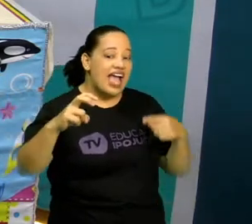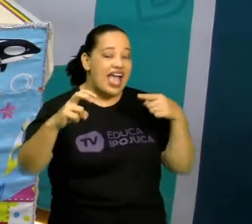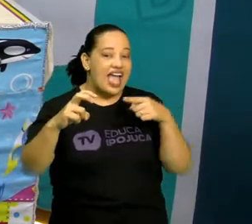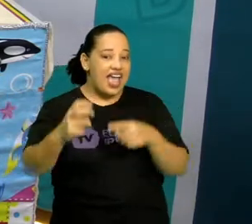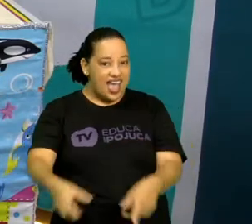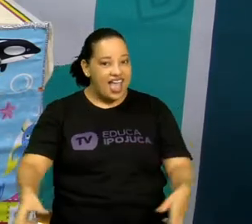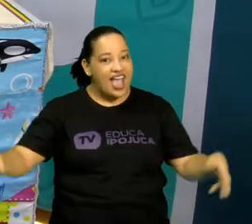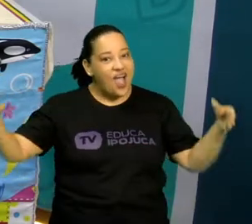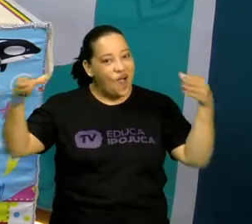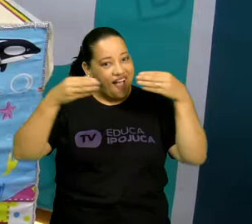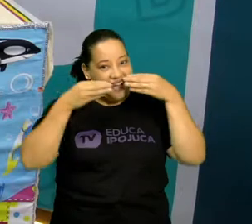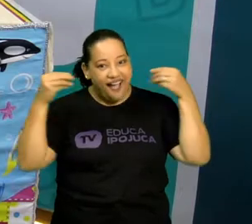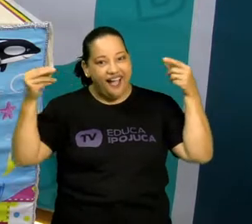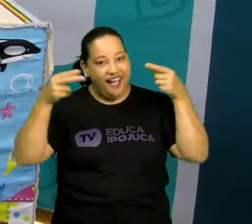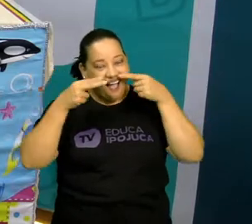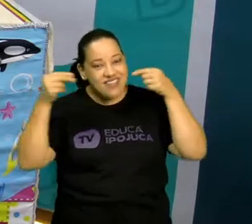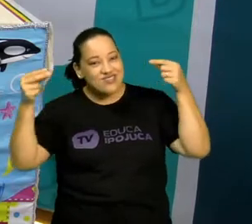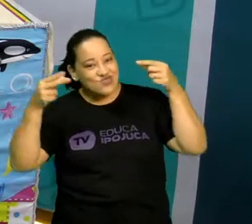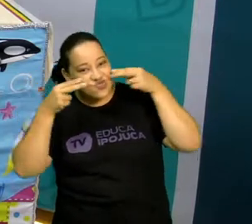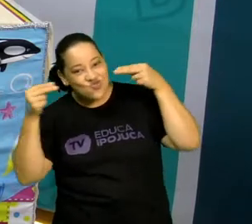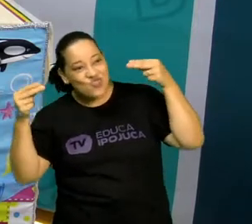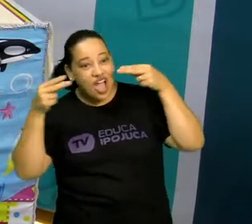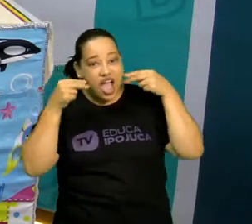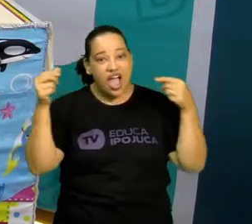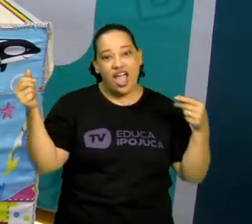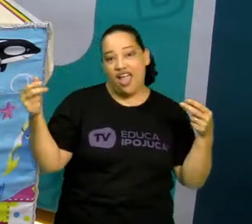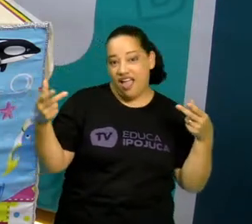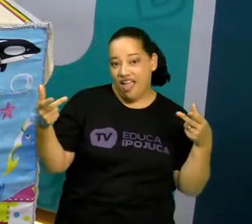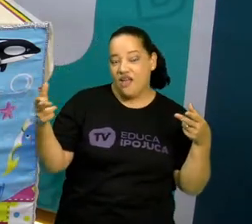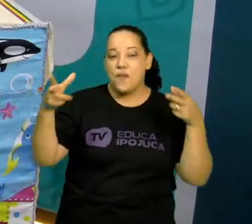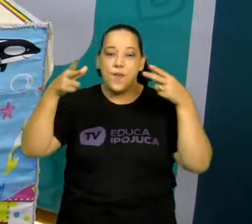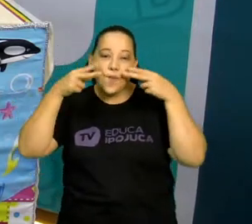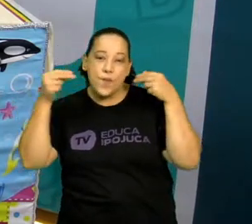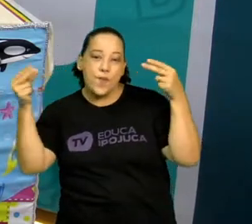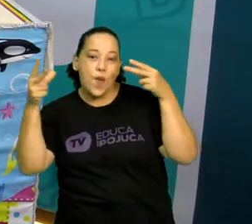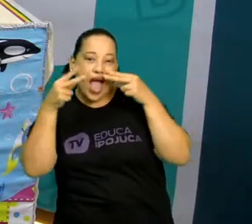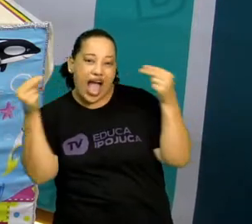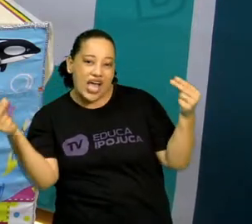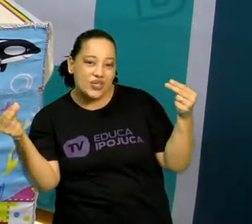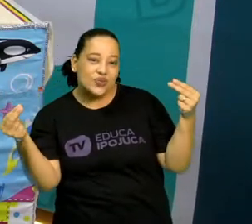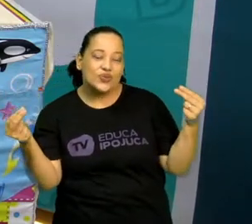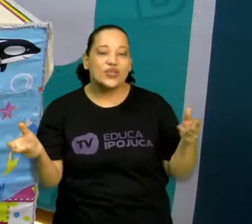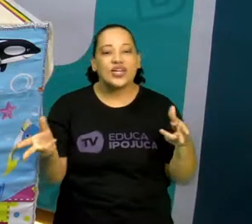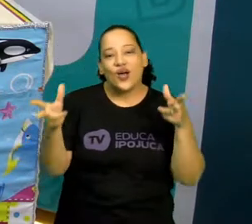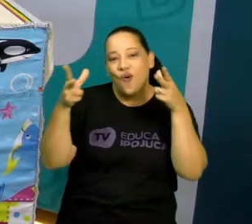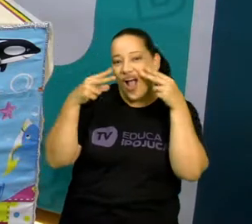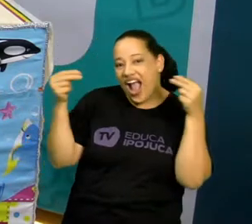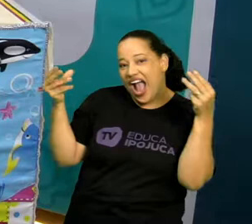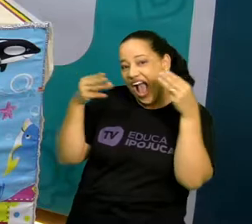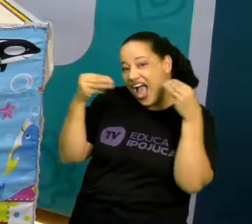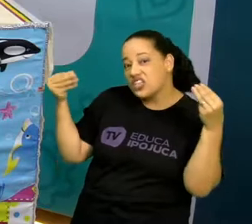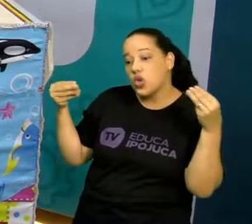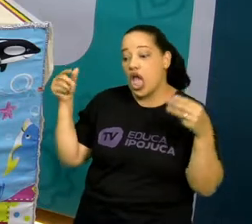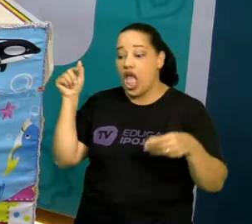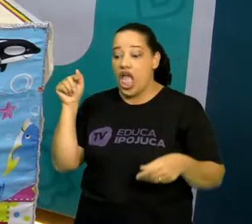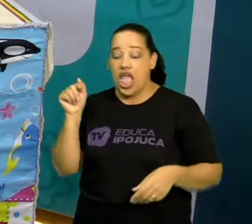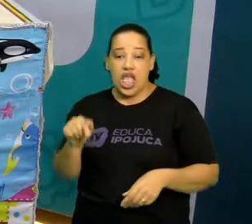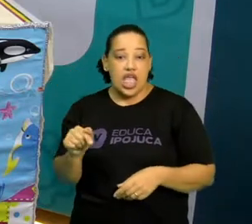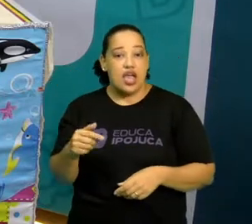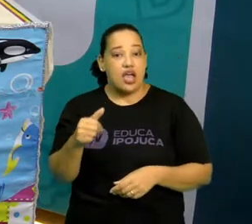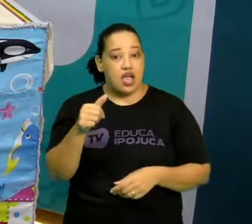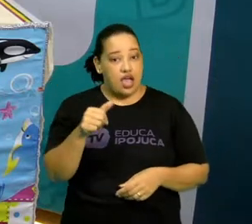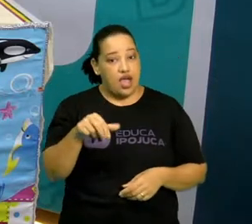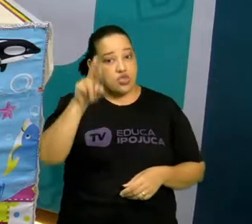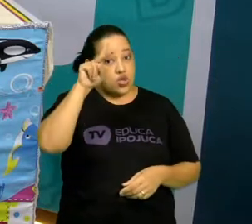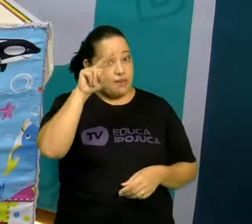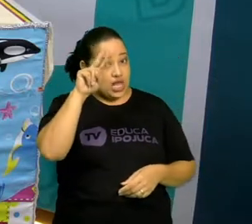gato Leiturinha. O gato. Isso. O gato, crianças. Aí